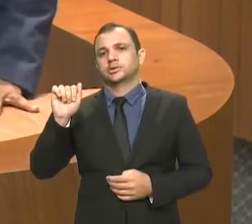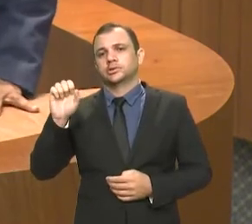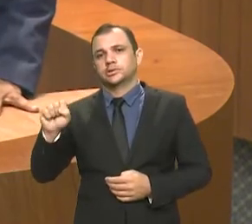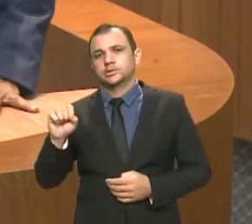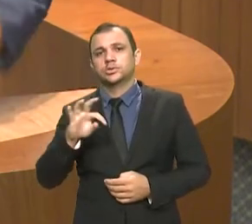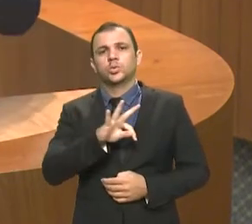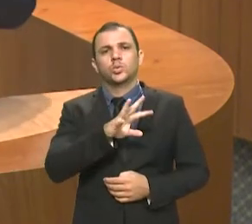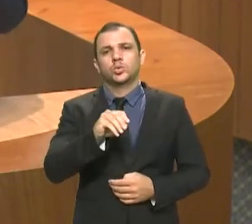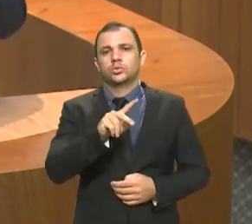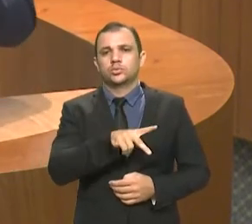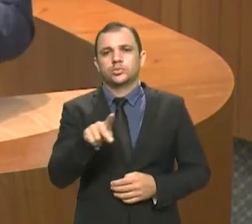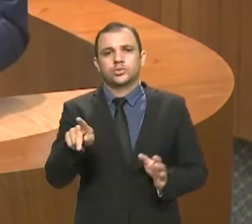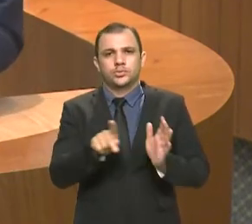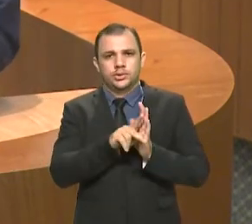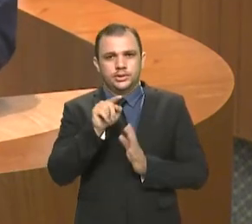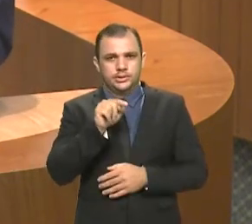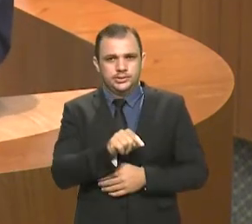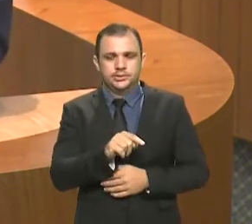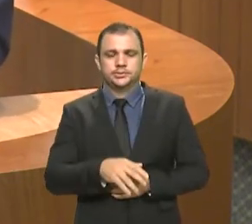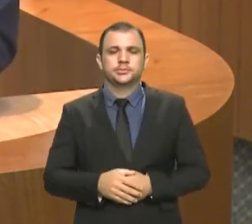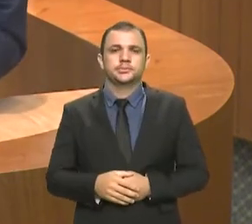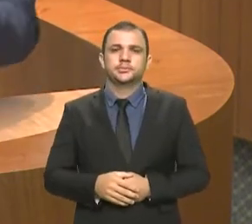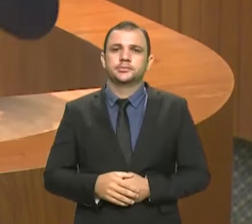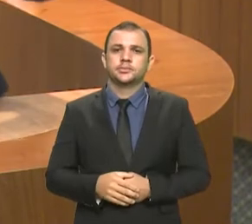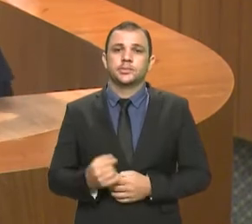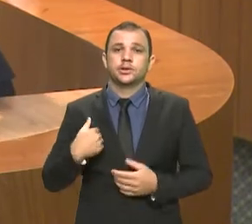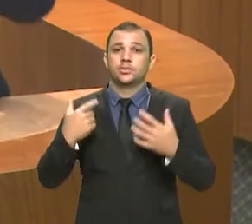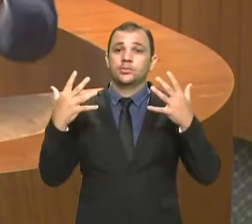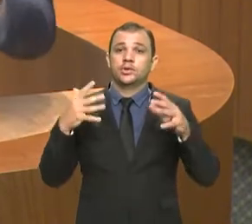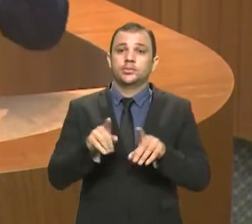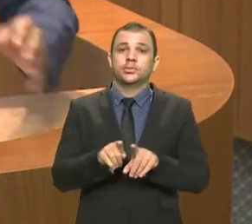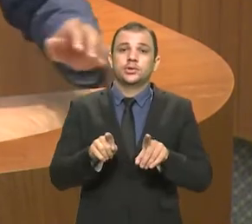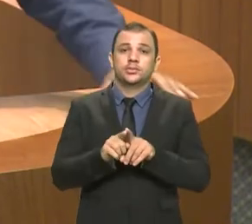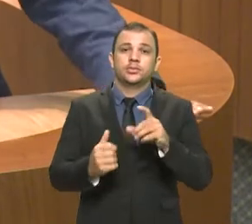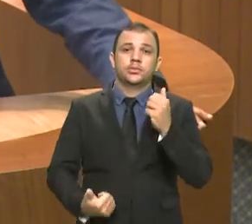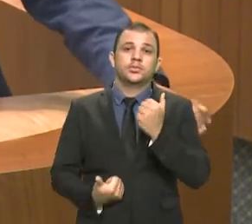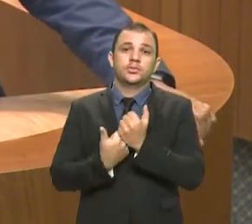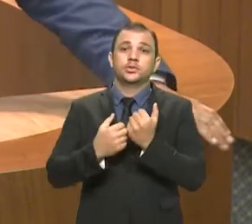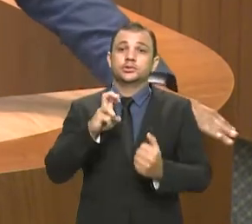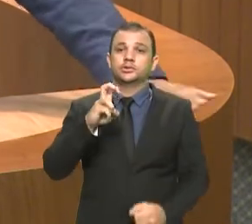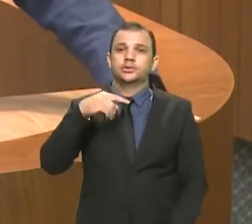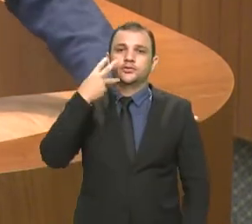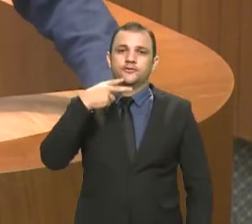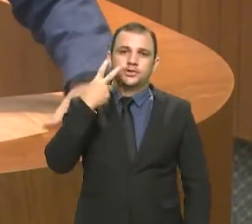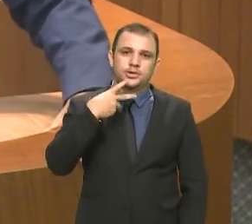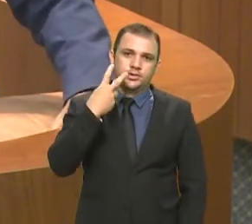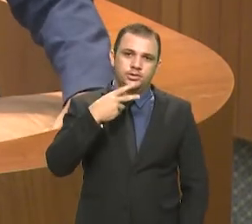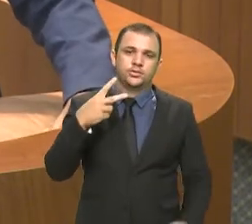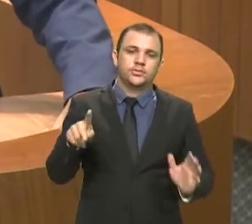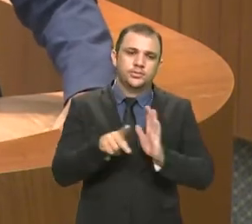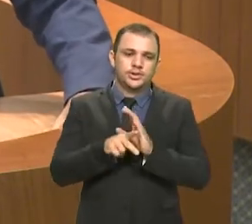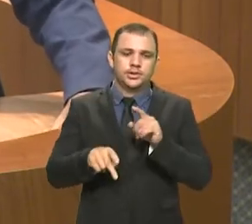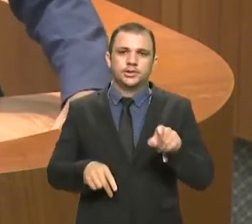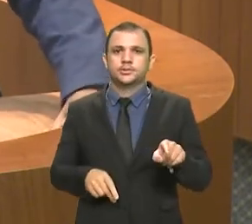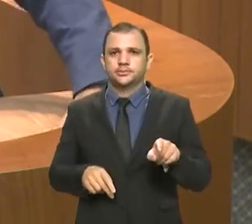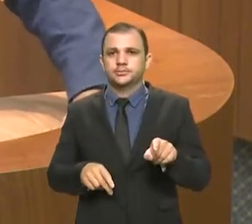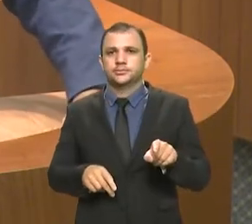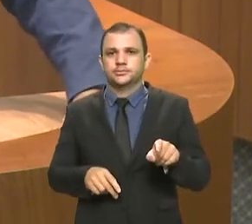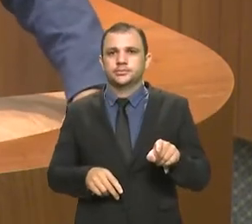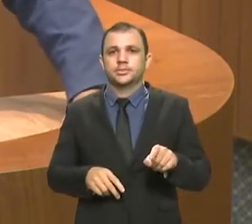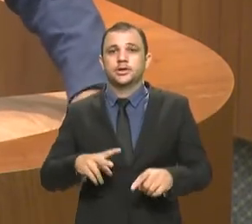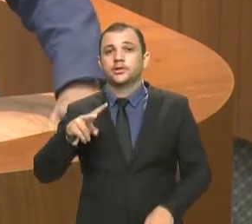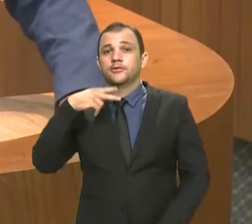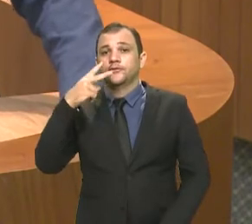cidade de Afonso Cunha. E quero parabenizar o apoio de 5 vereadores na cidade de Afonso Cunha.